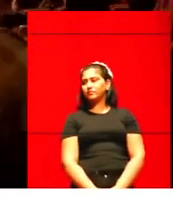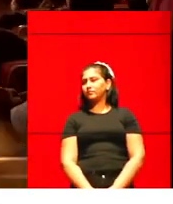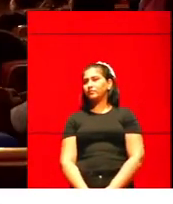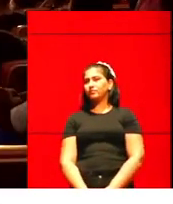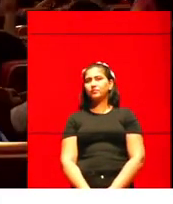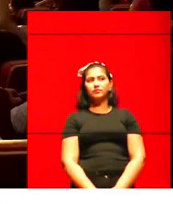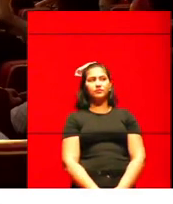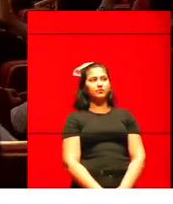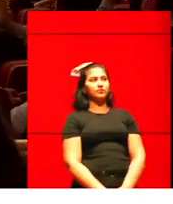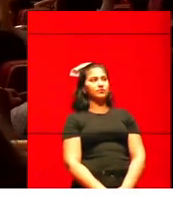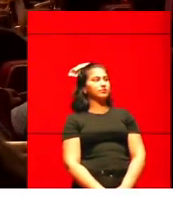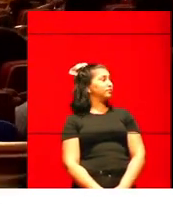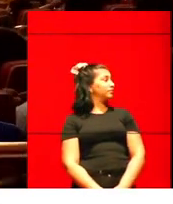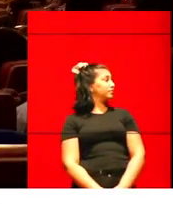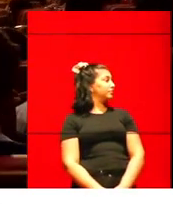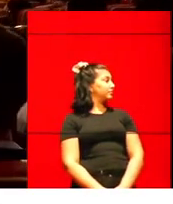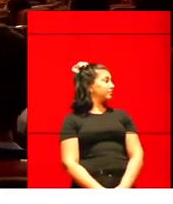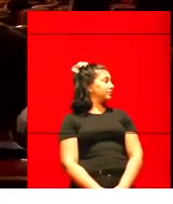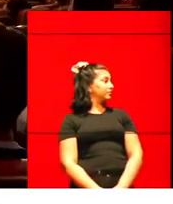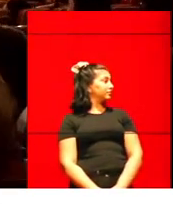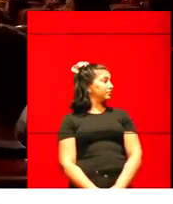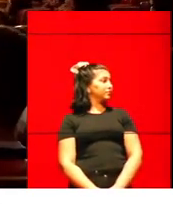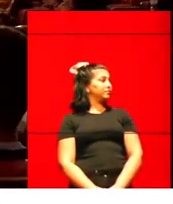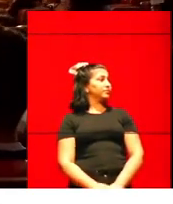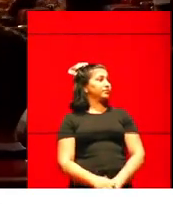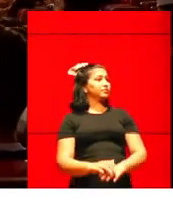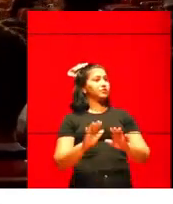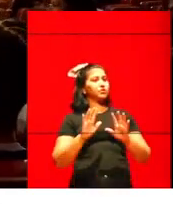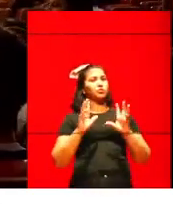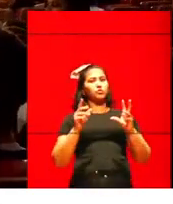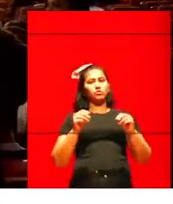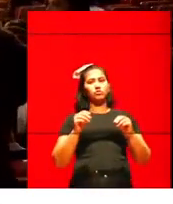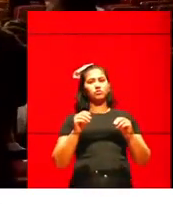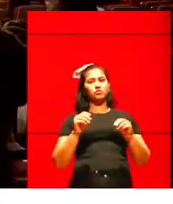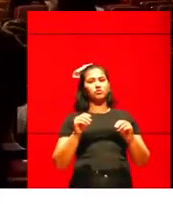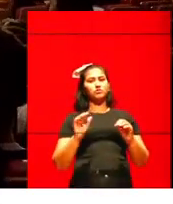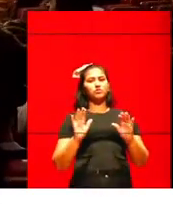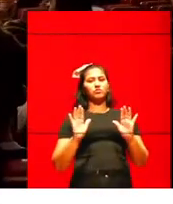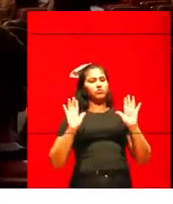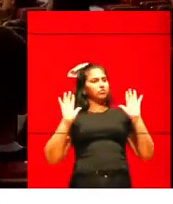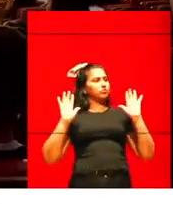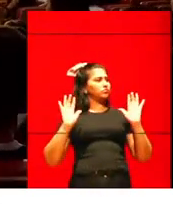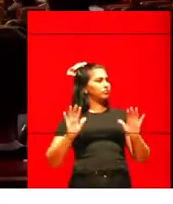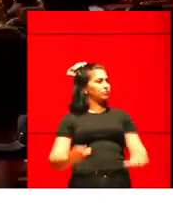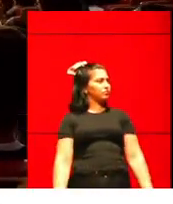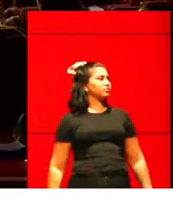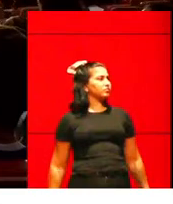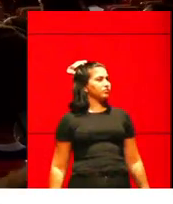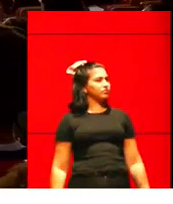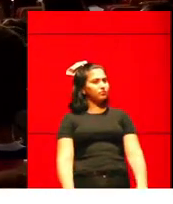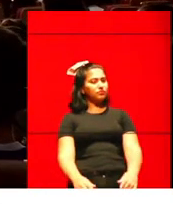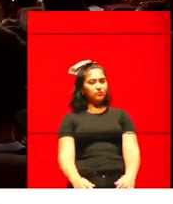Só a última foto, fazendo bem bonito a mão para cima aí, vamos lá, no 3, hein?